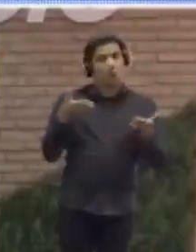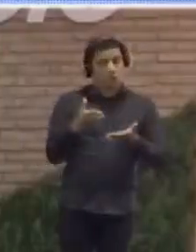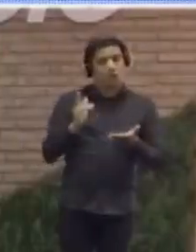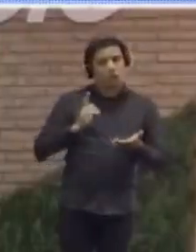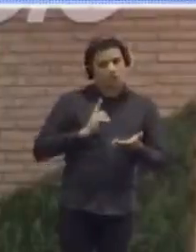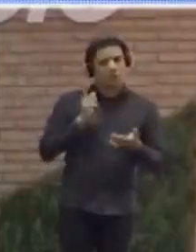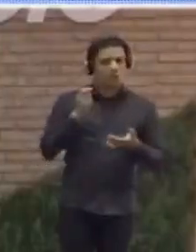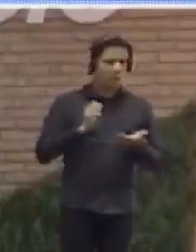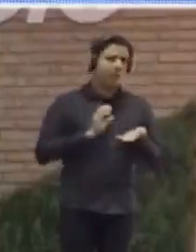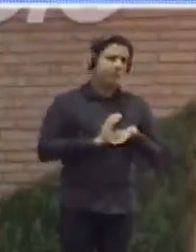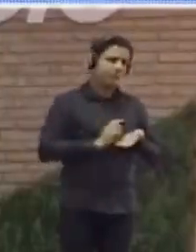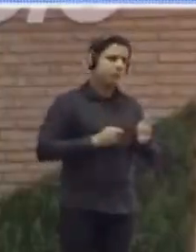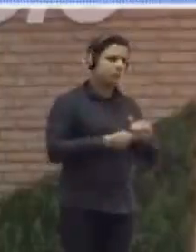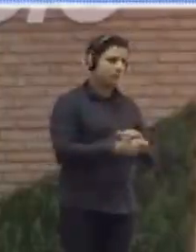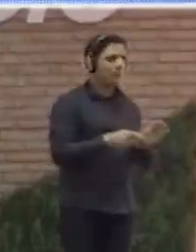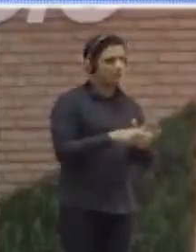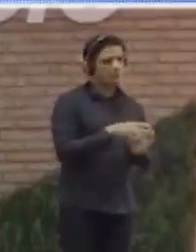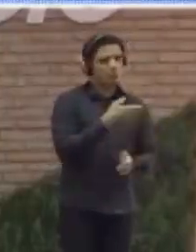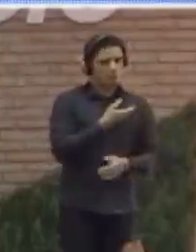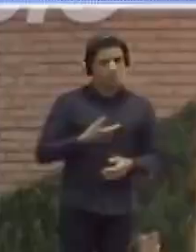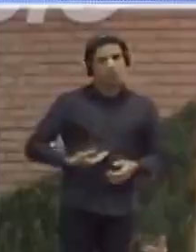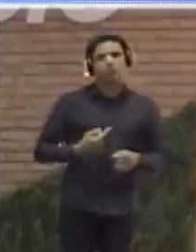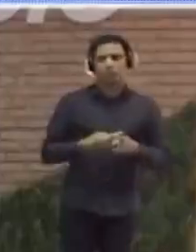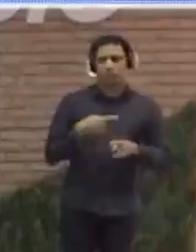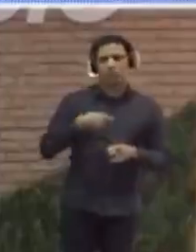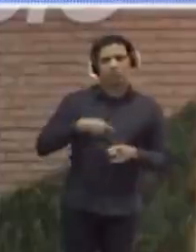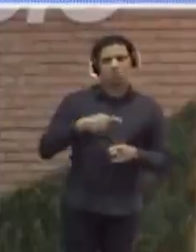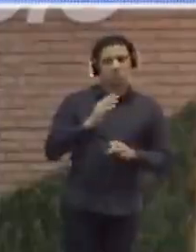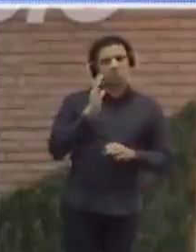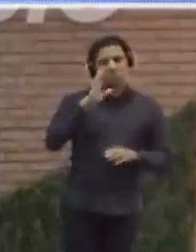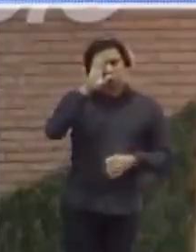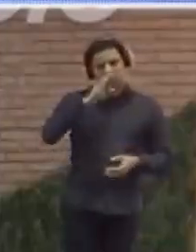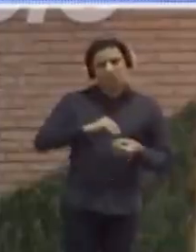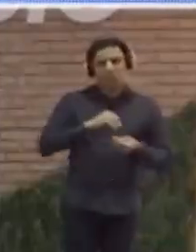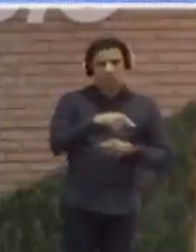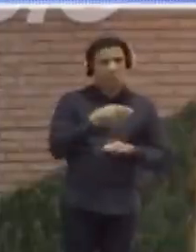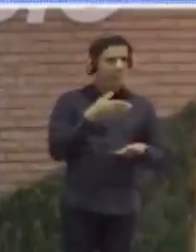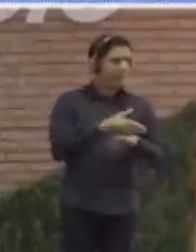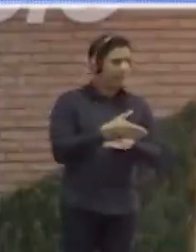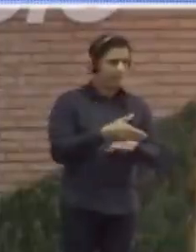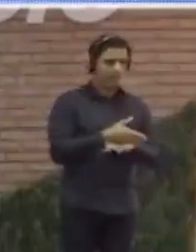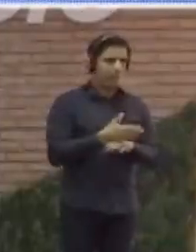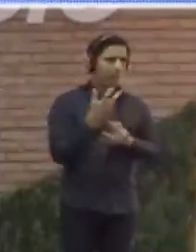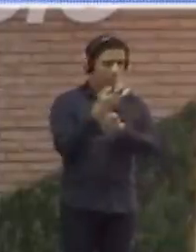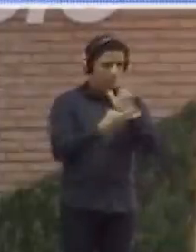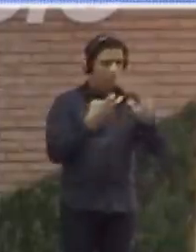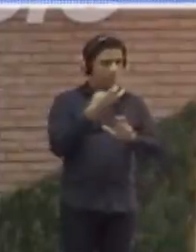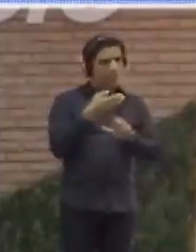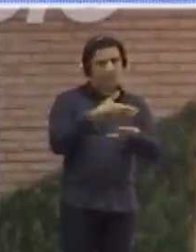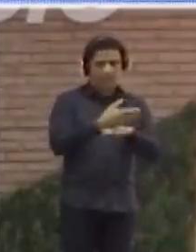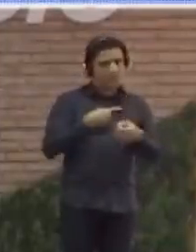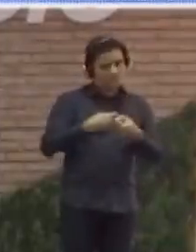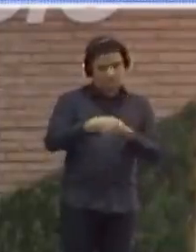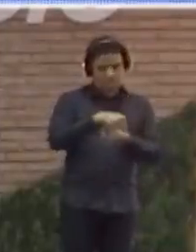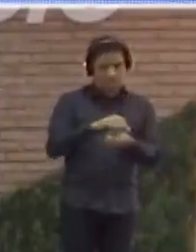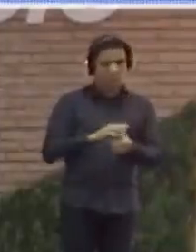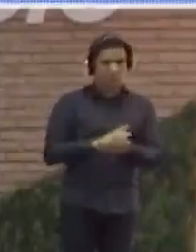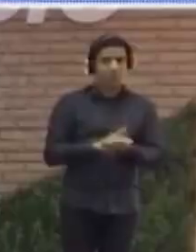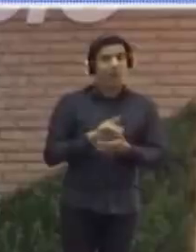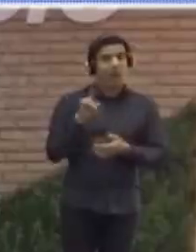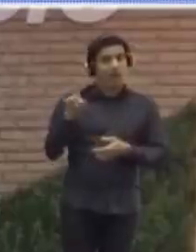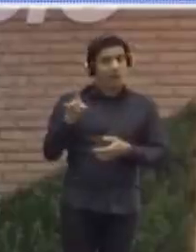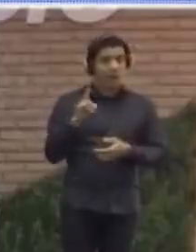governo, porque eles entenderam que ela faz parte da cidade, ela não pode ser retirada. Então, apesar da British Airways